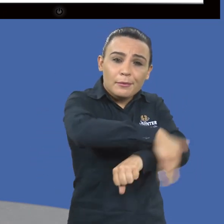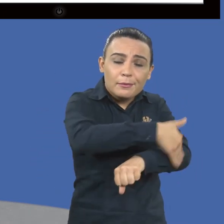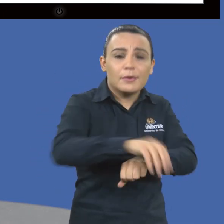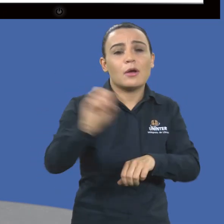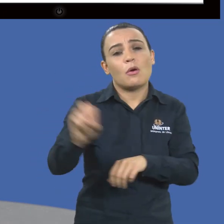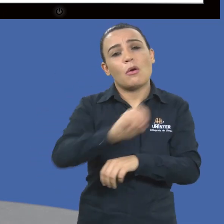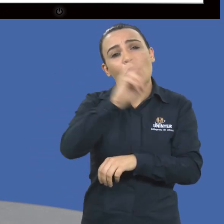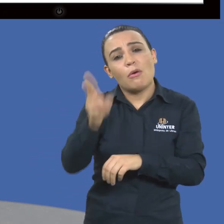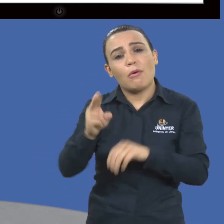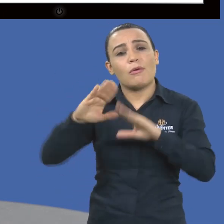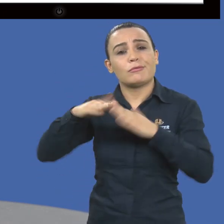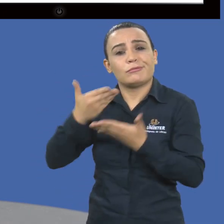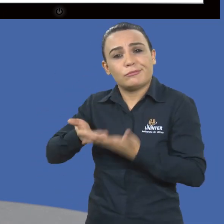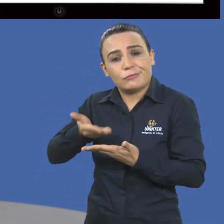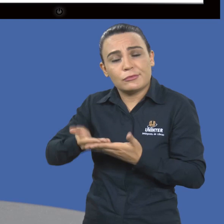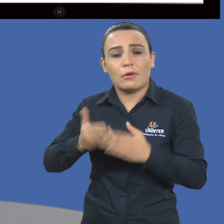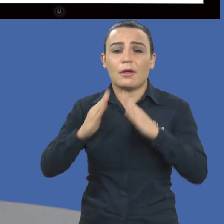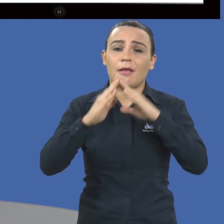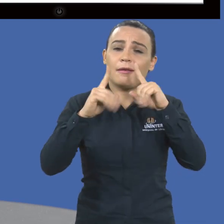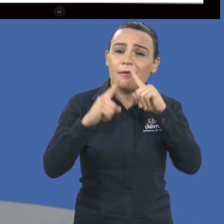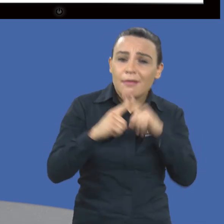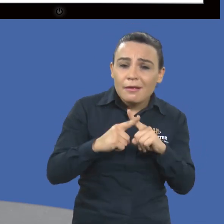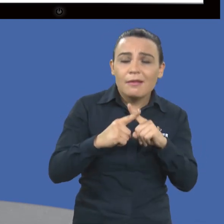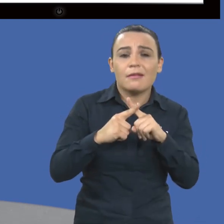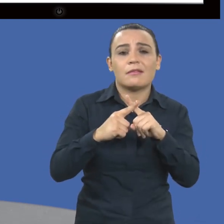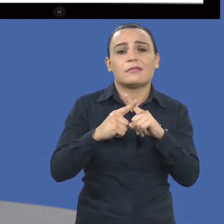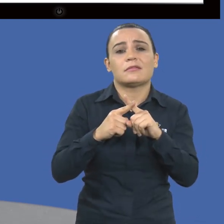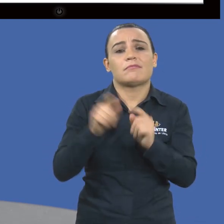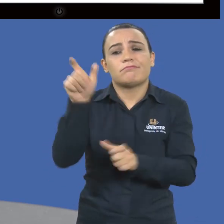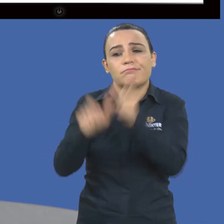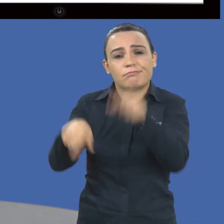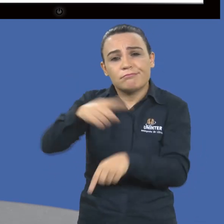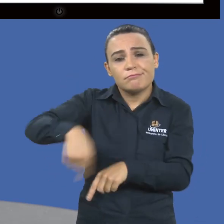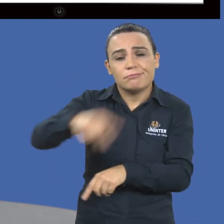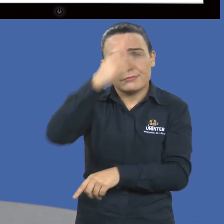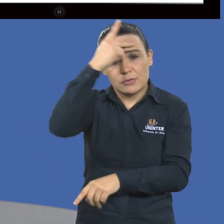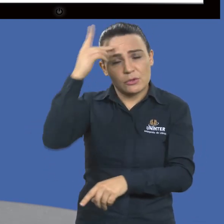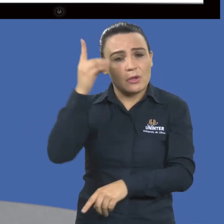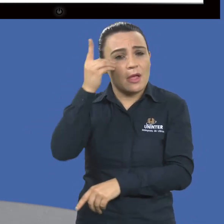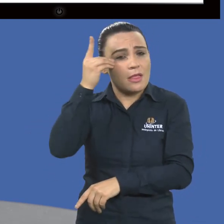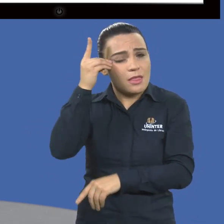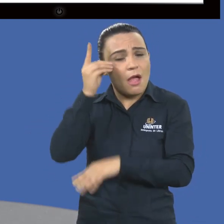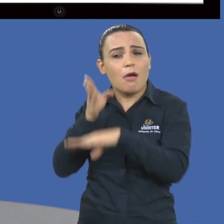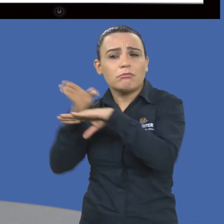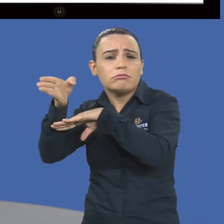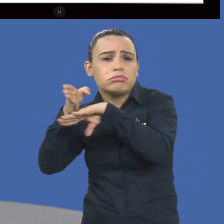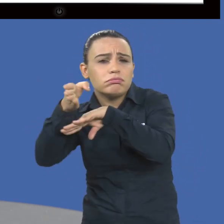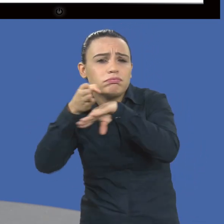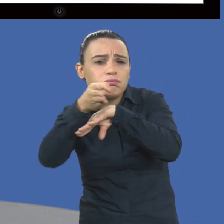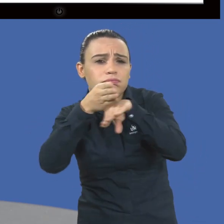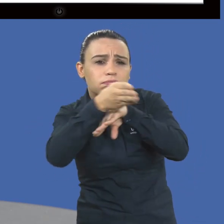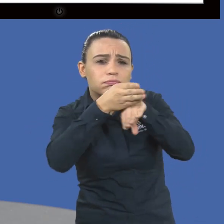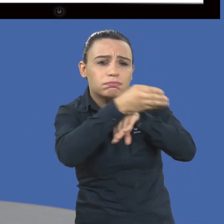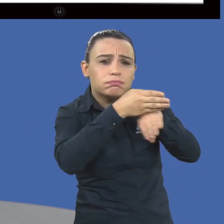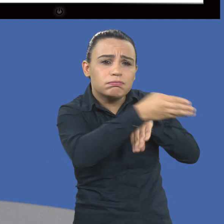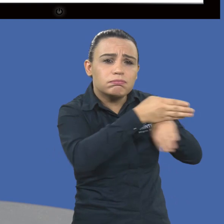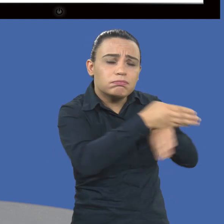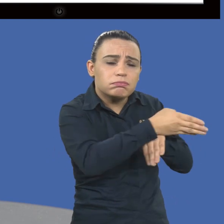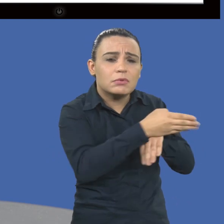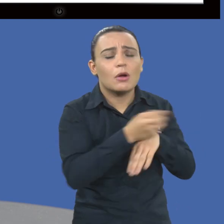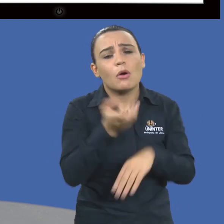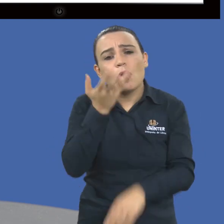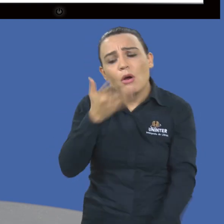na rua, na escola, na igreja, enfim, em todos os lugares onde